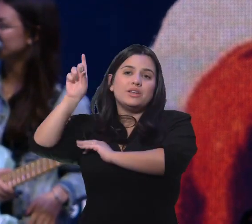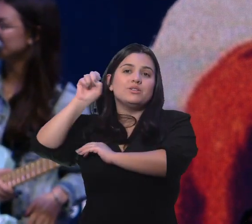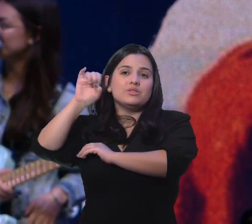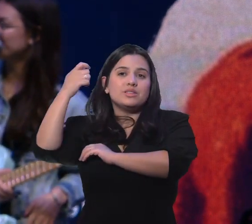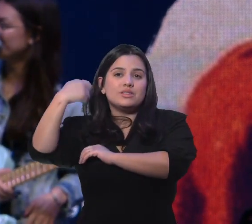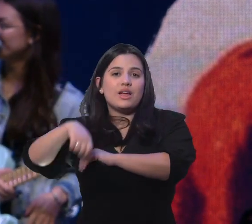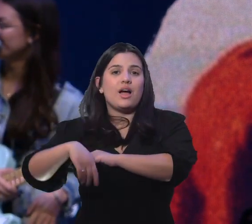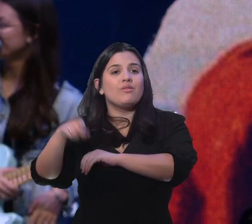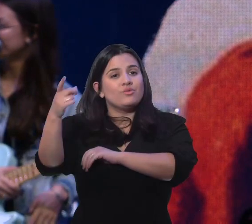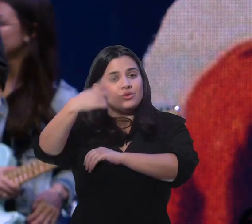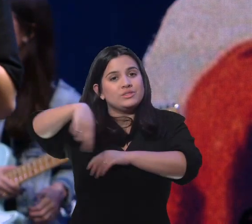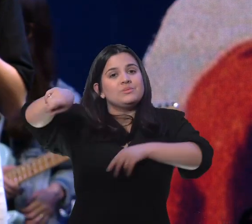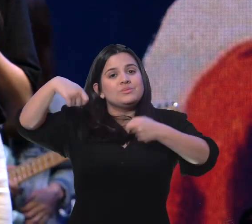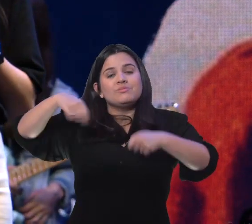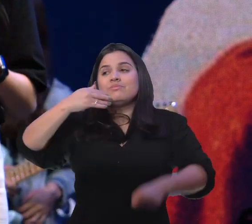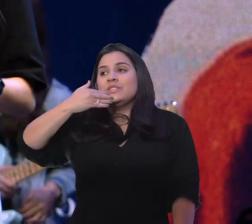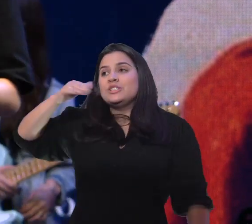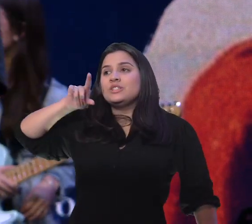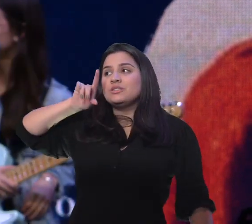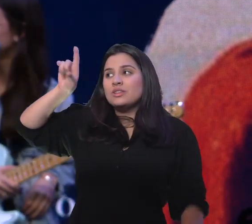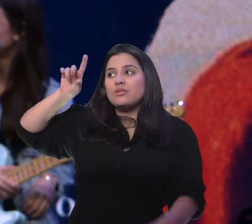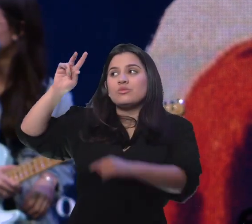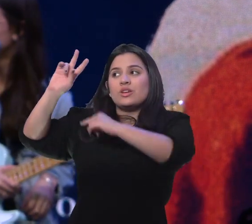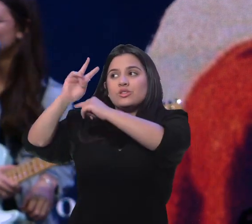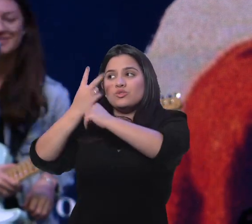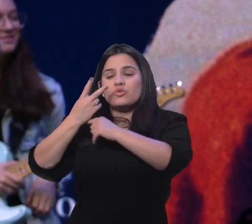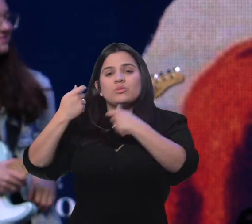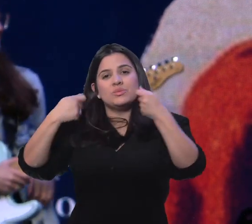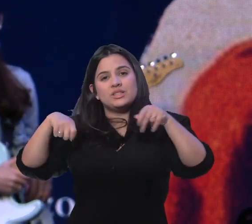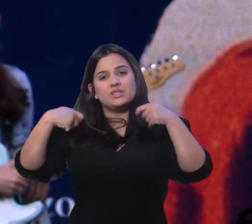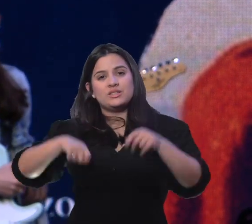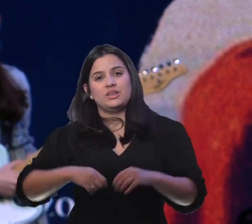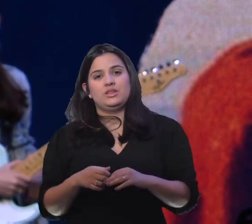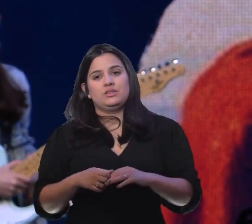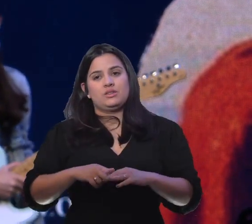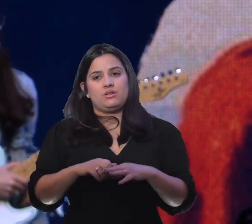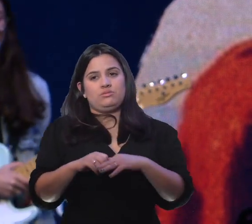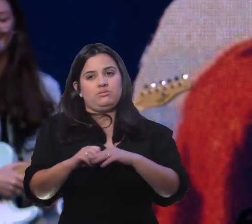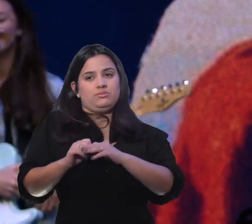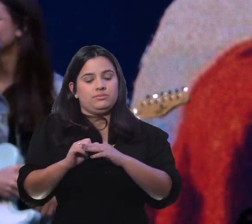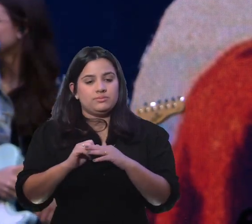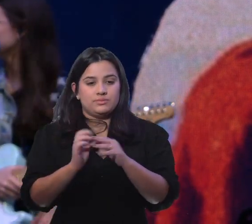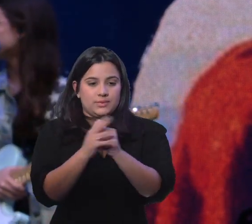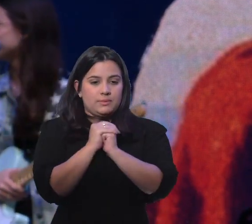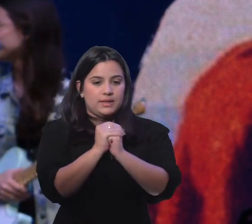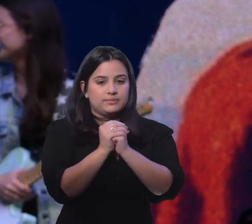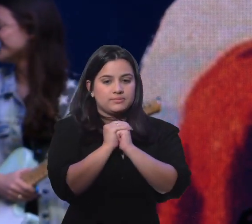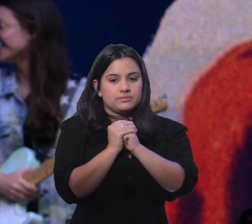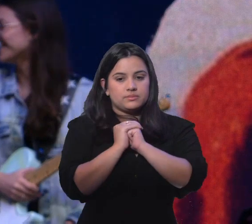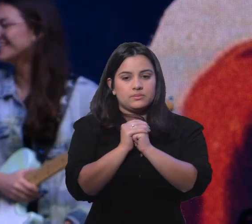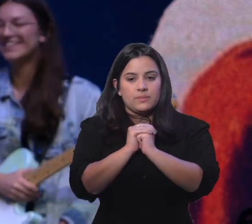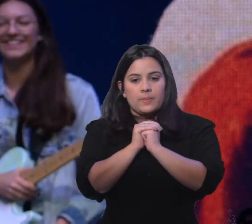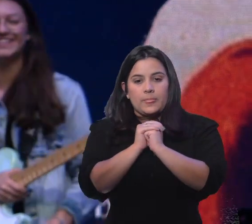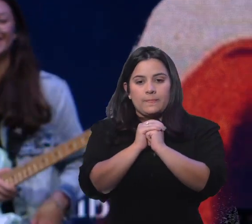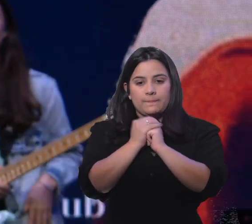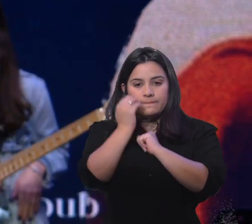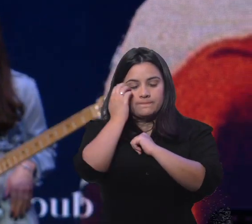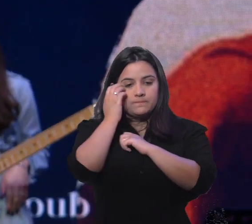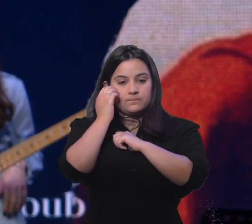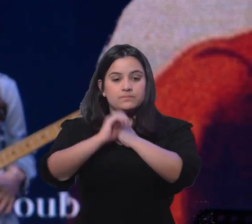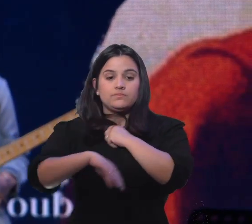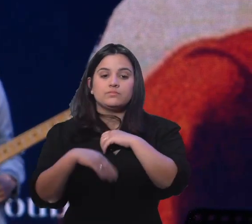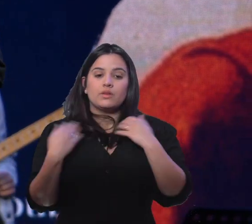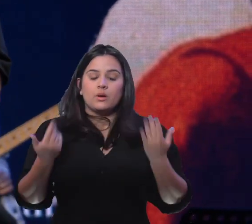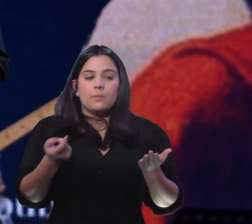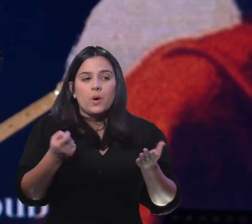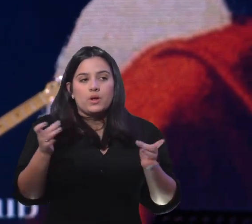Peça ajuda, peça a direção de Deus. Ele vai te ajudar a entender. Amém? Gente, para